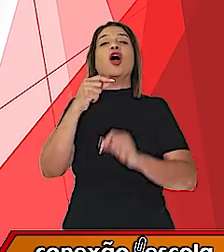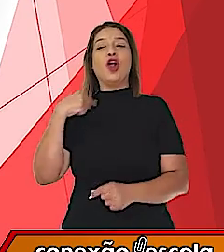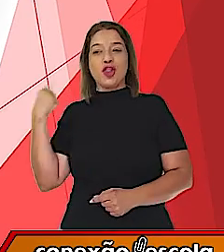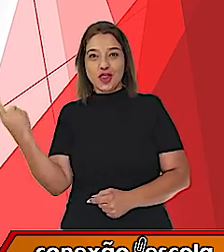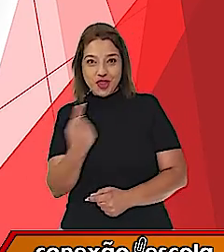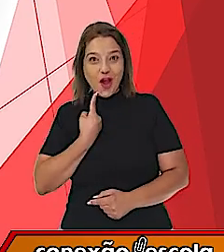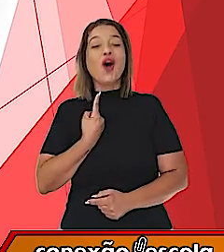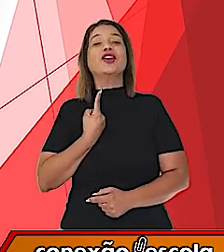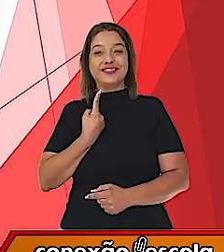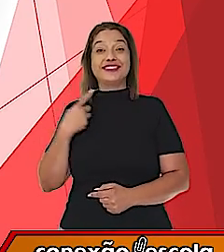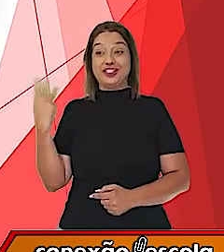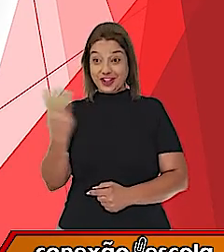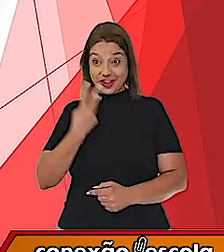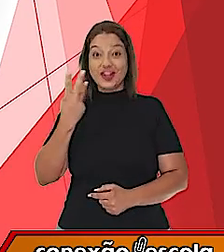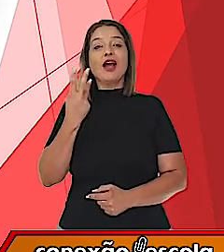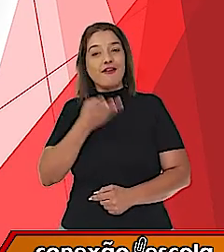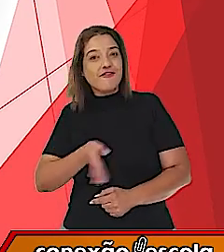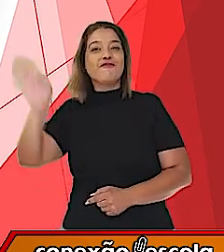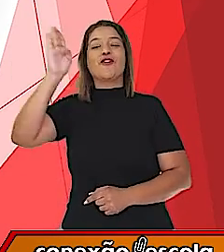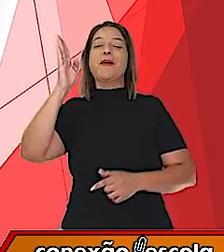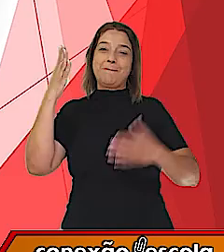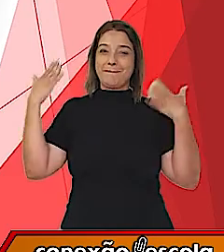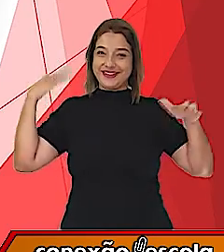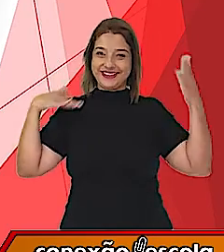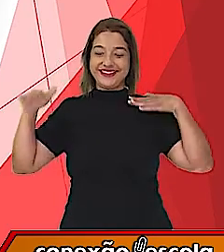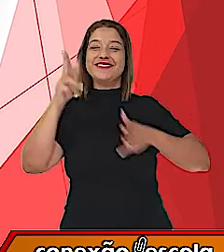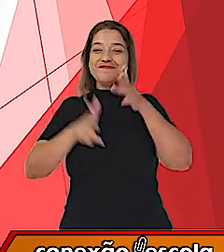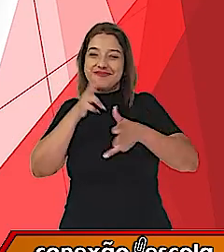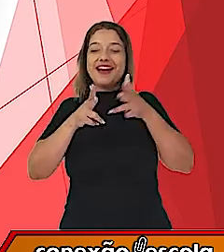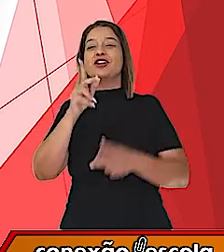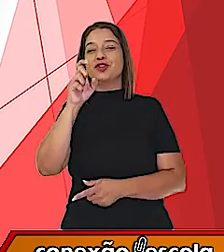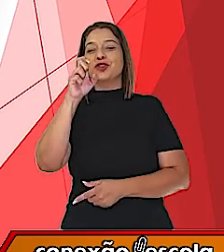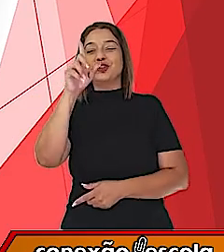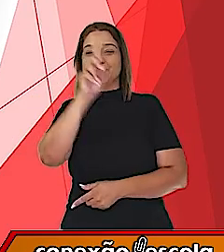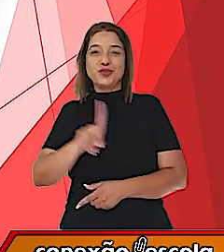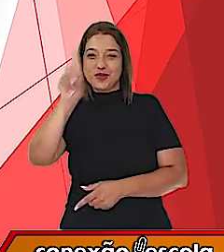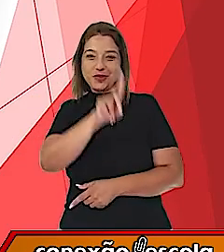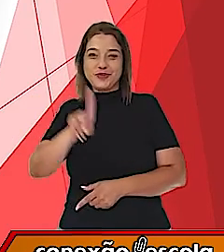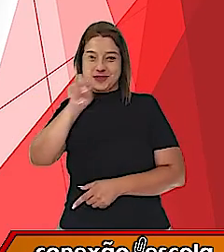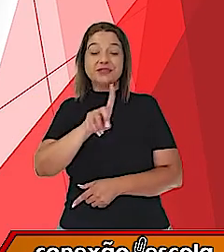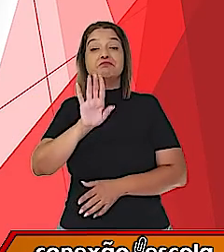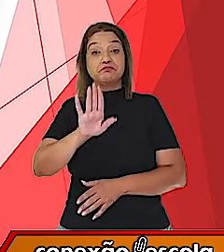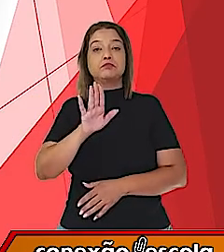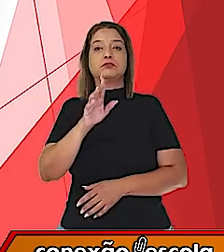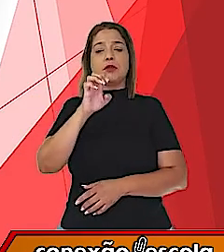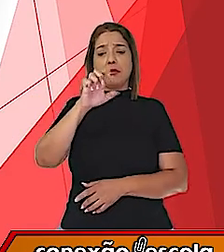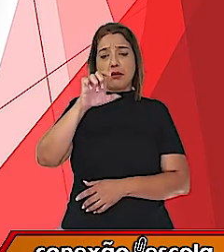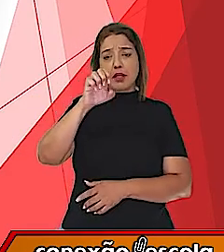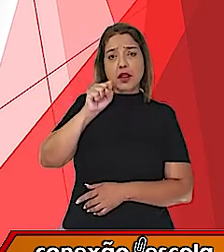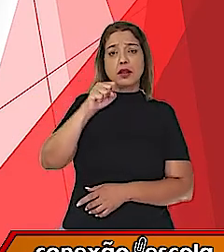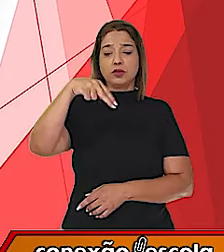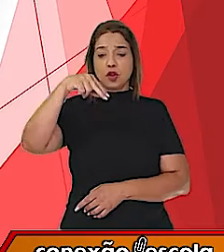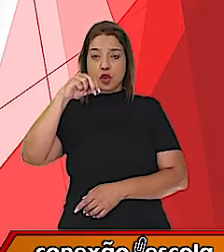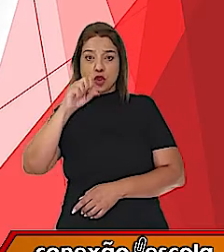Nós fomos passear no parque domingo. Tanto eles quanto nós são chamados de